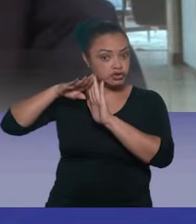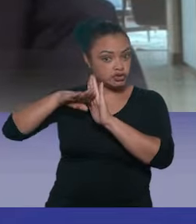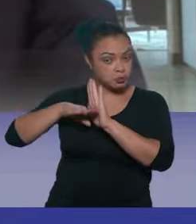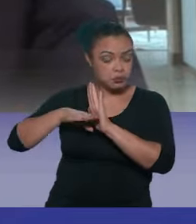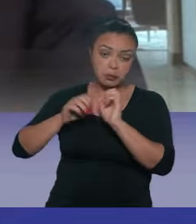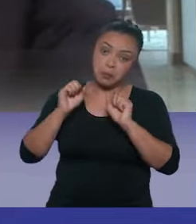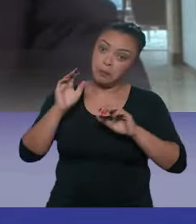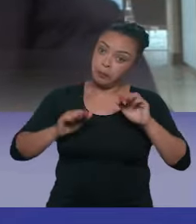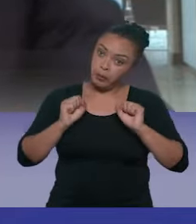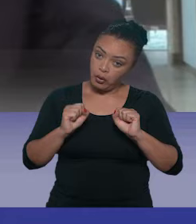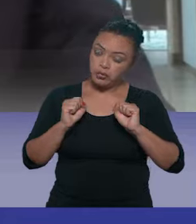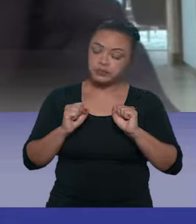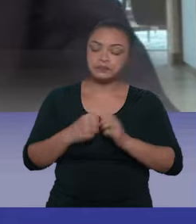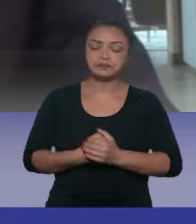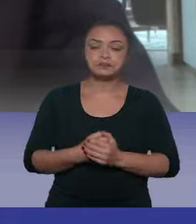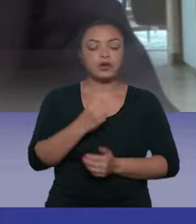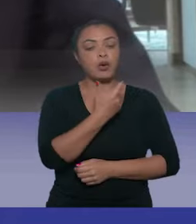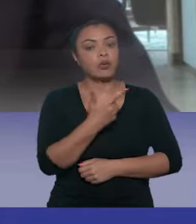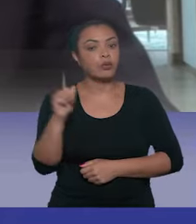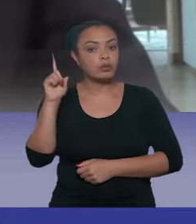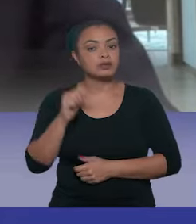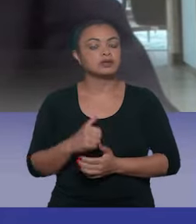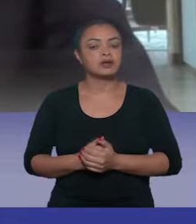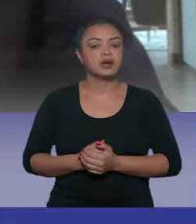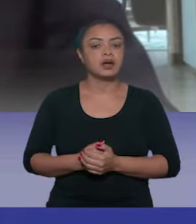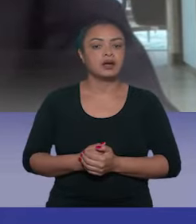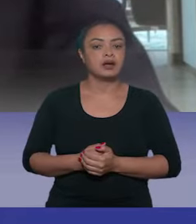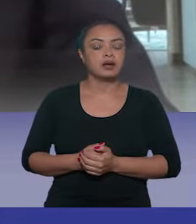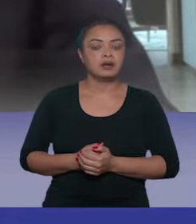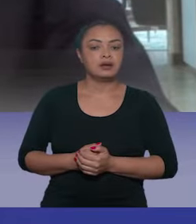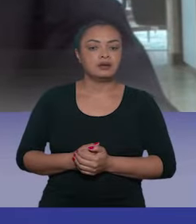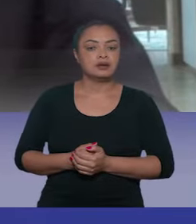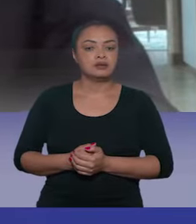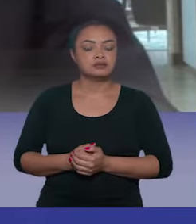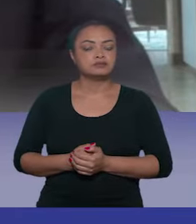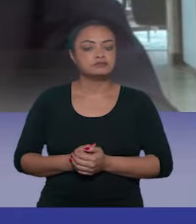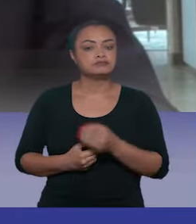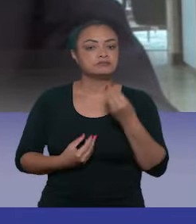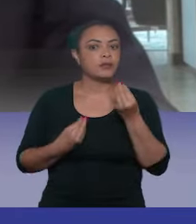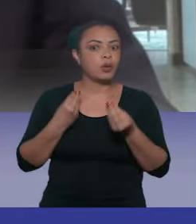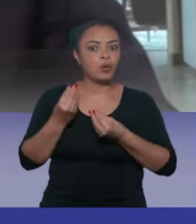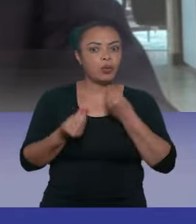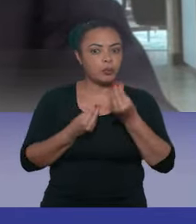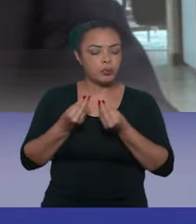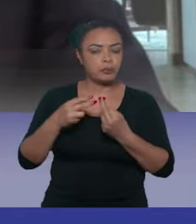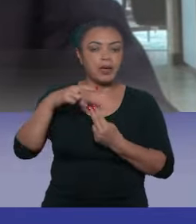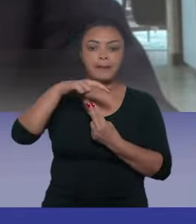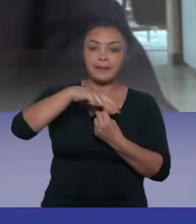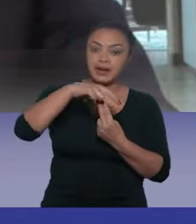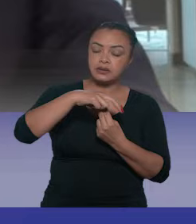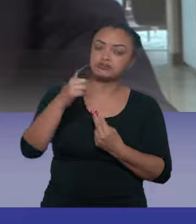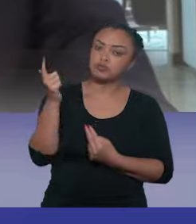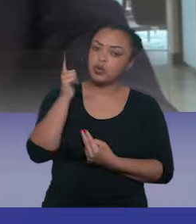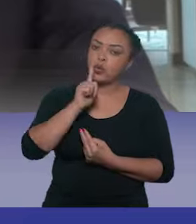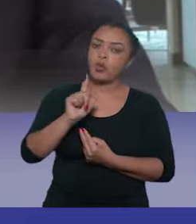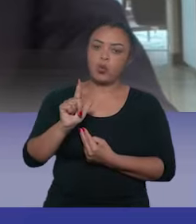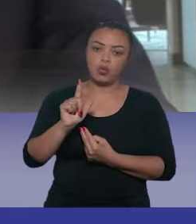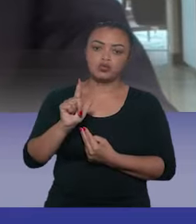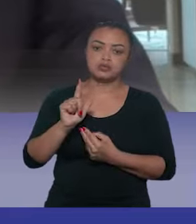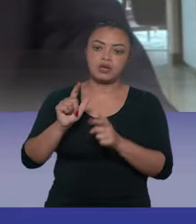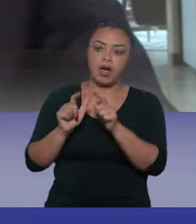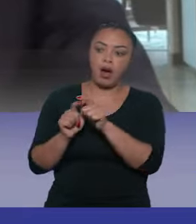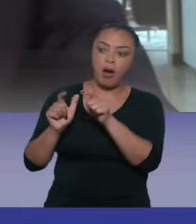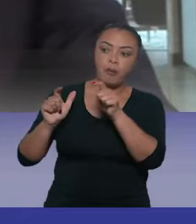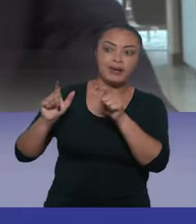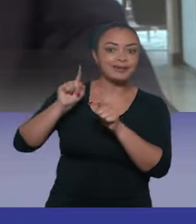uma outra questão é, aí mudando um pouco de assunto de economia, como é que o Bradesco avançou